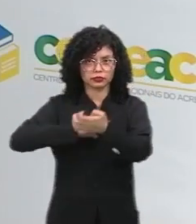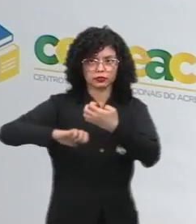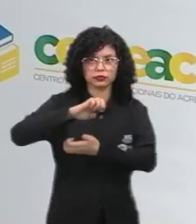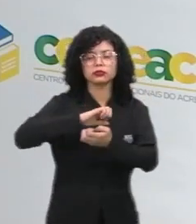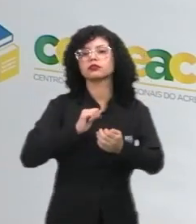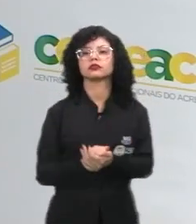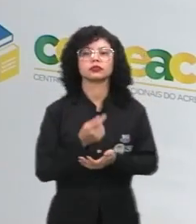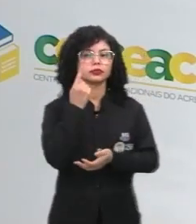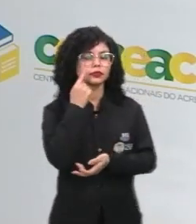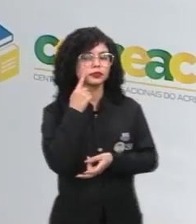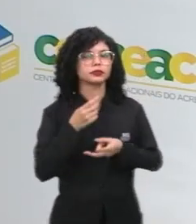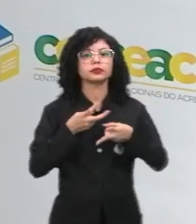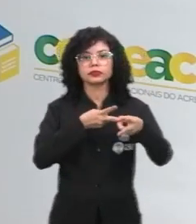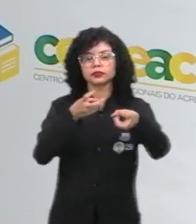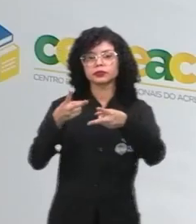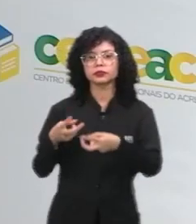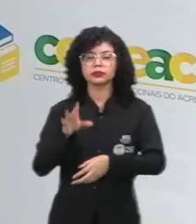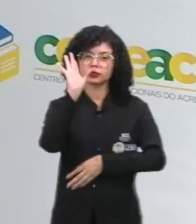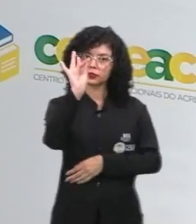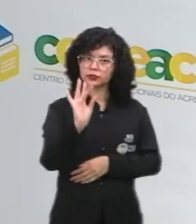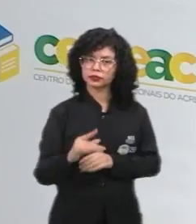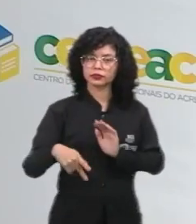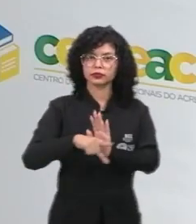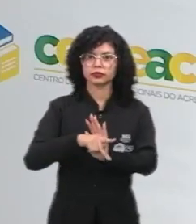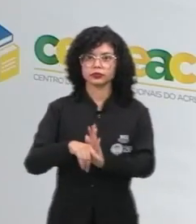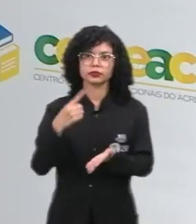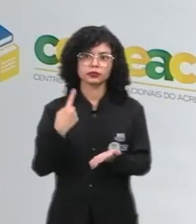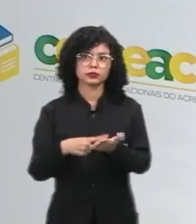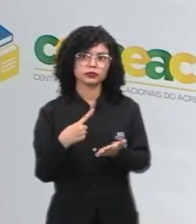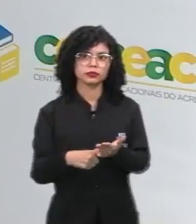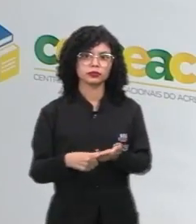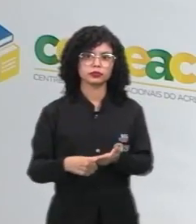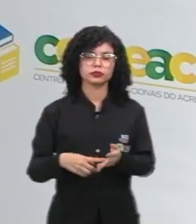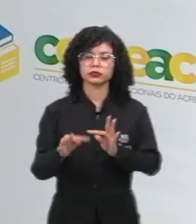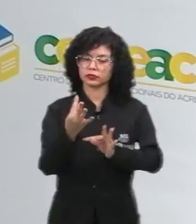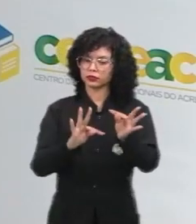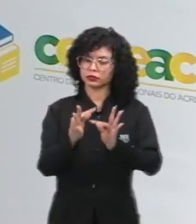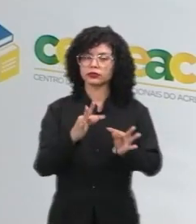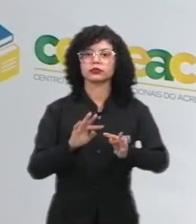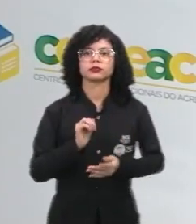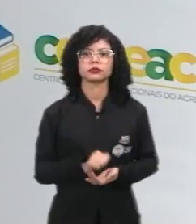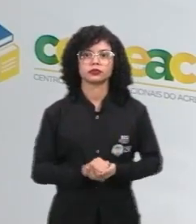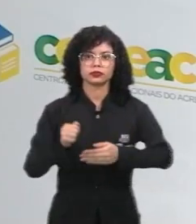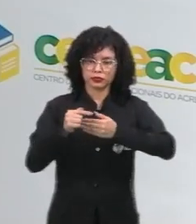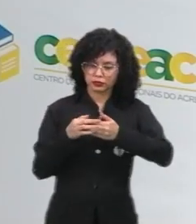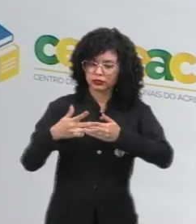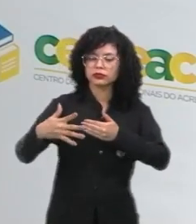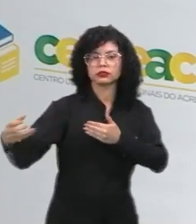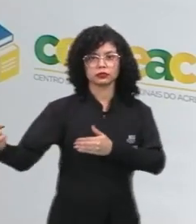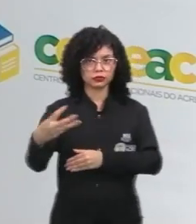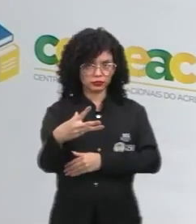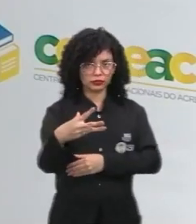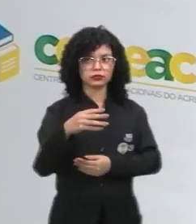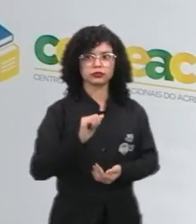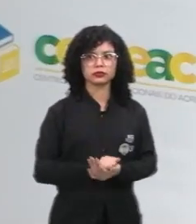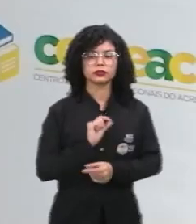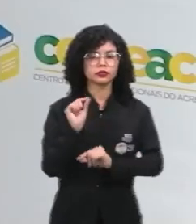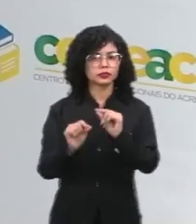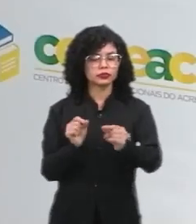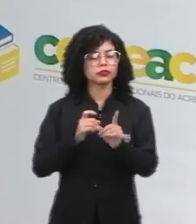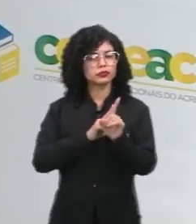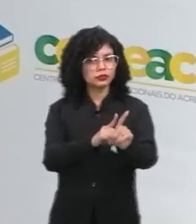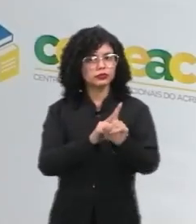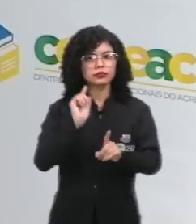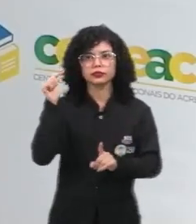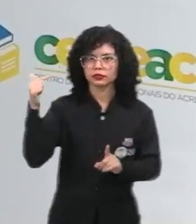E como você pode acompanhar, cada uma delas é marcada por uma tecnologia, uma inovação, que é acompanhada